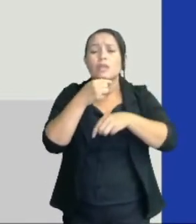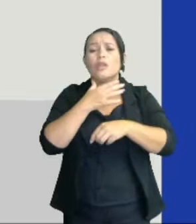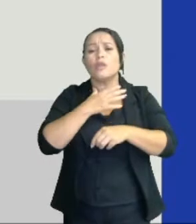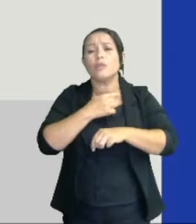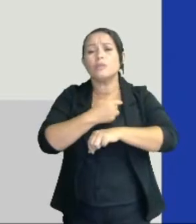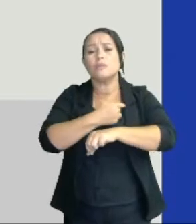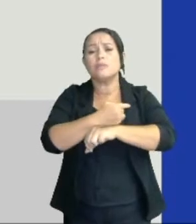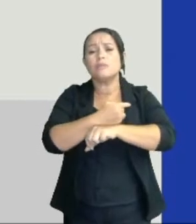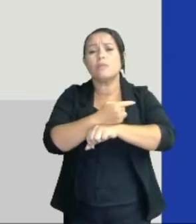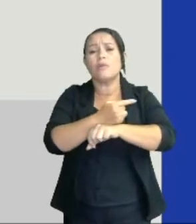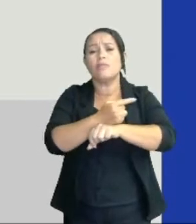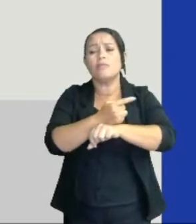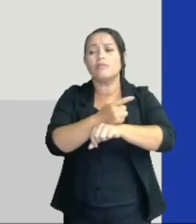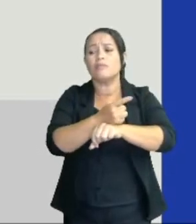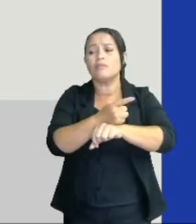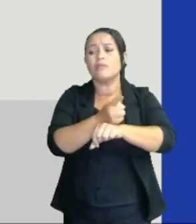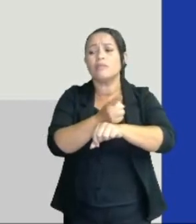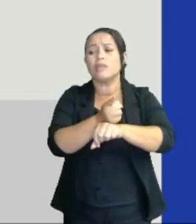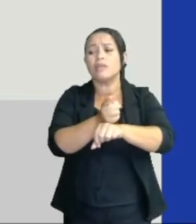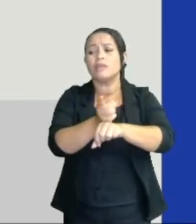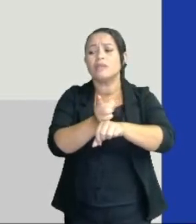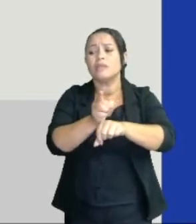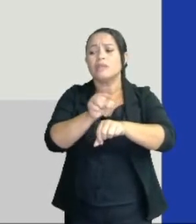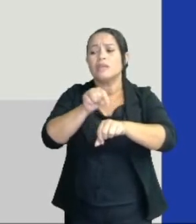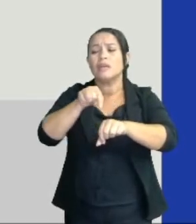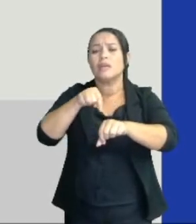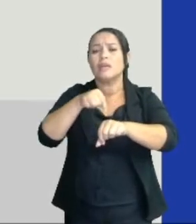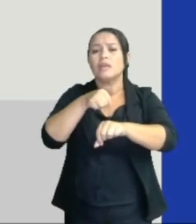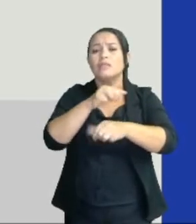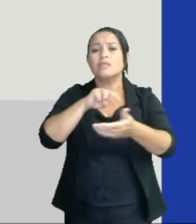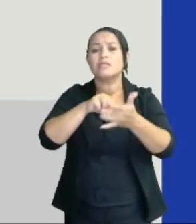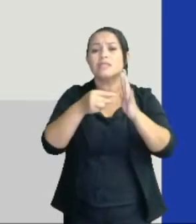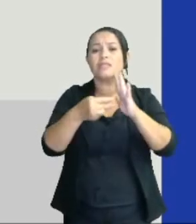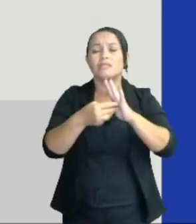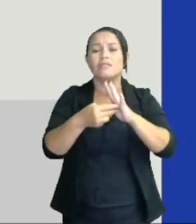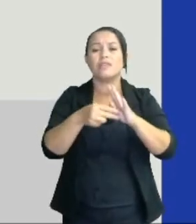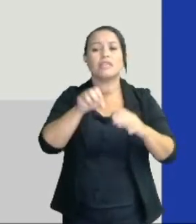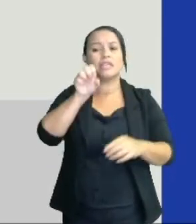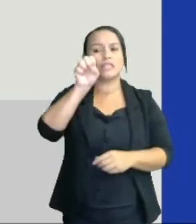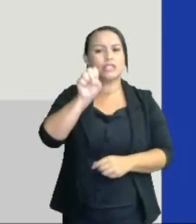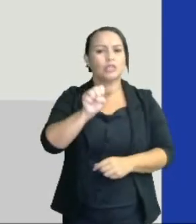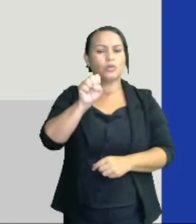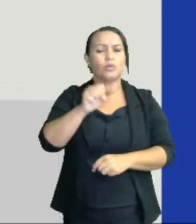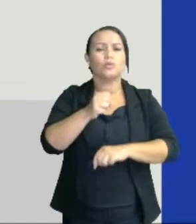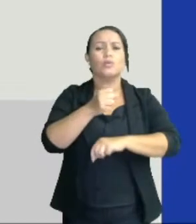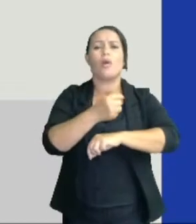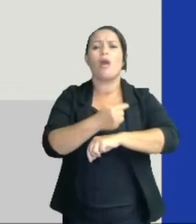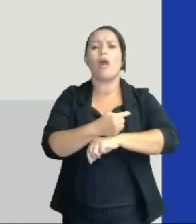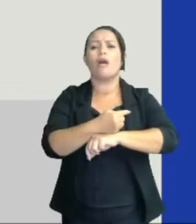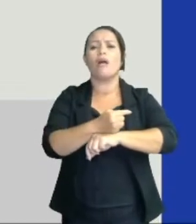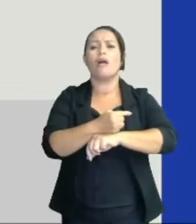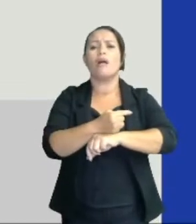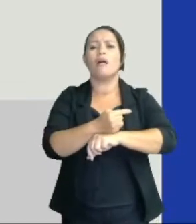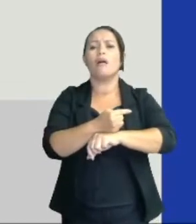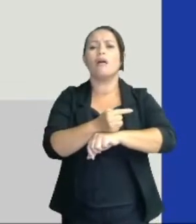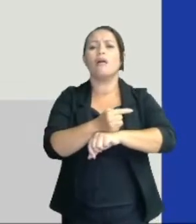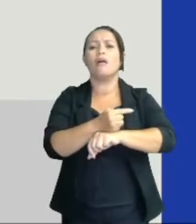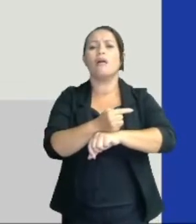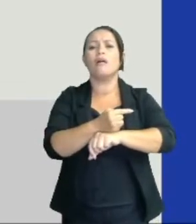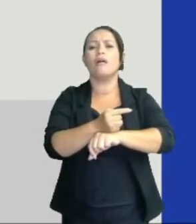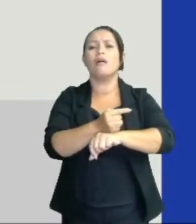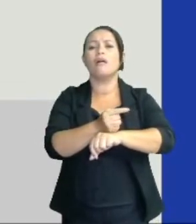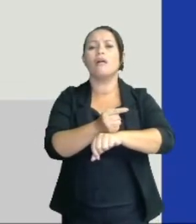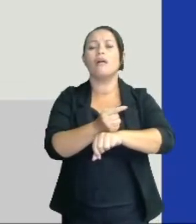movimentando, é o ponteiro dos segundos. Cada pontinho, certo? Vai representando